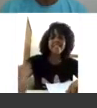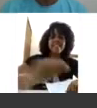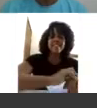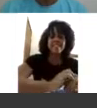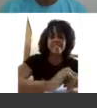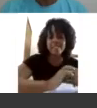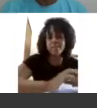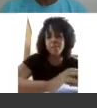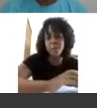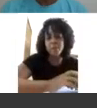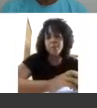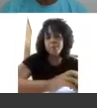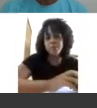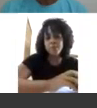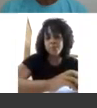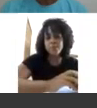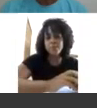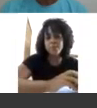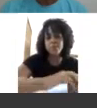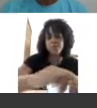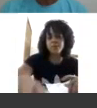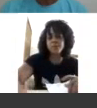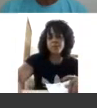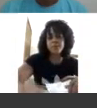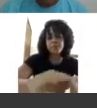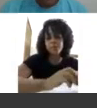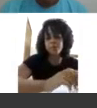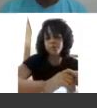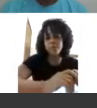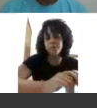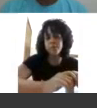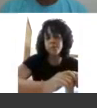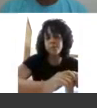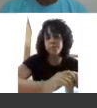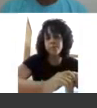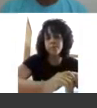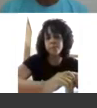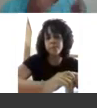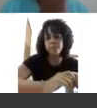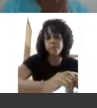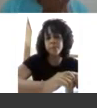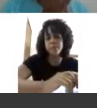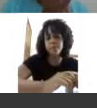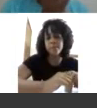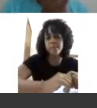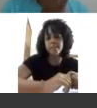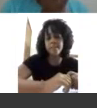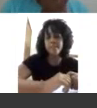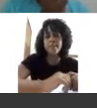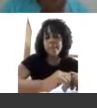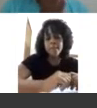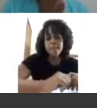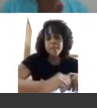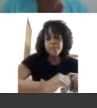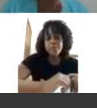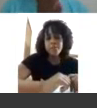Muito obrigada. E bom dia a todos, todos e todas. Agradecendo a professora